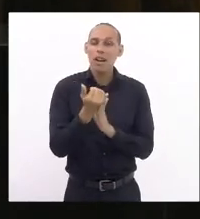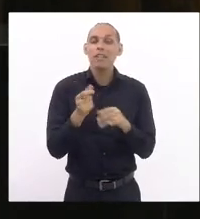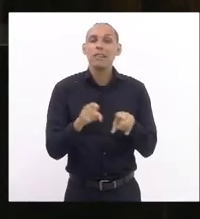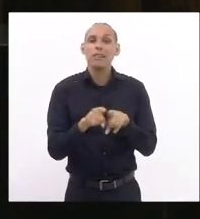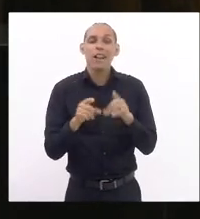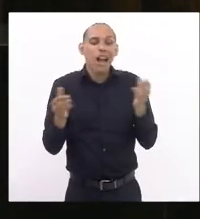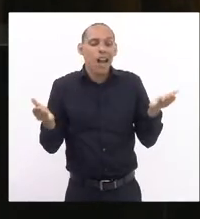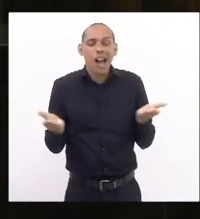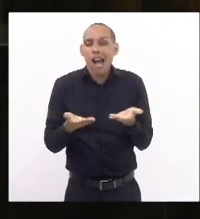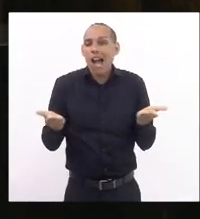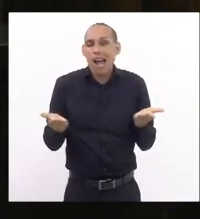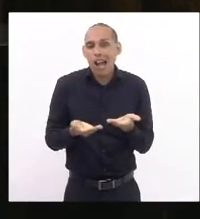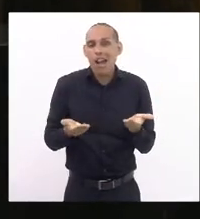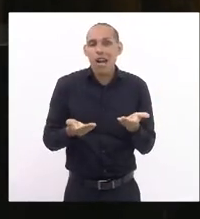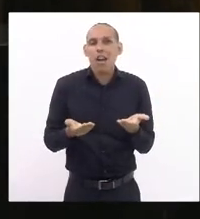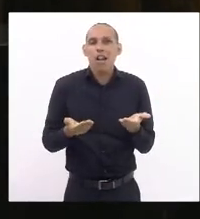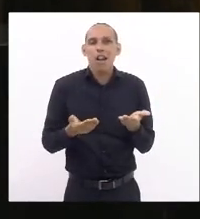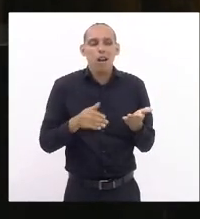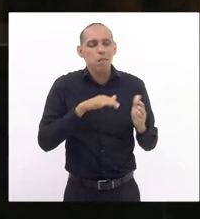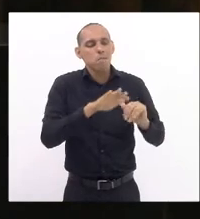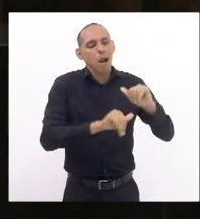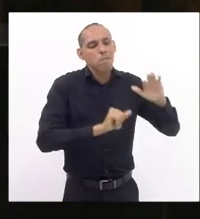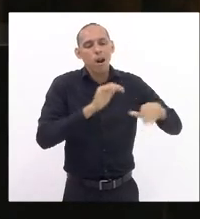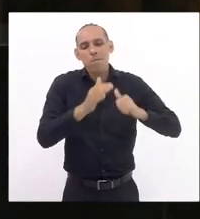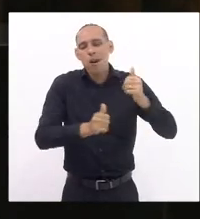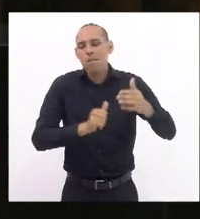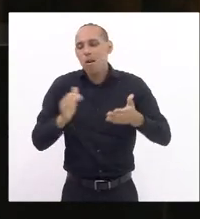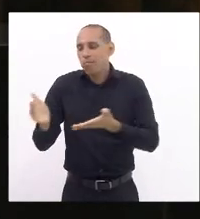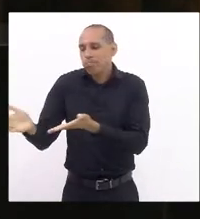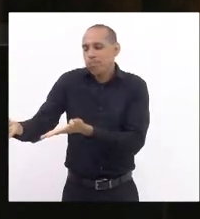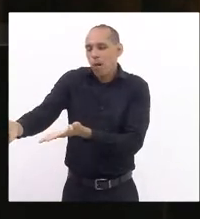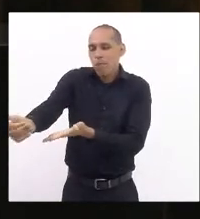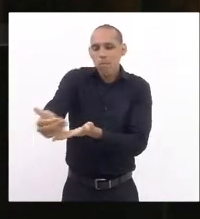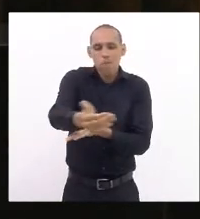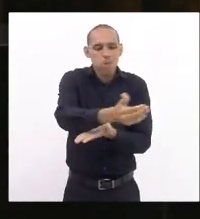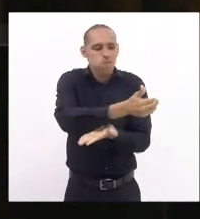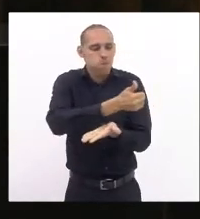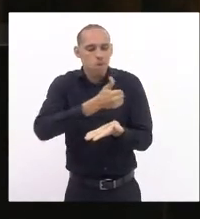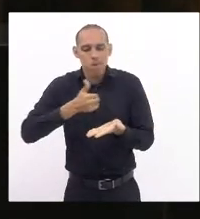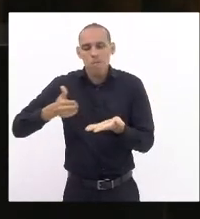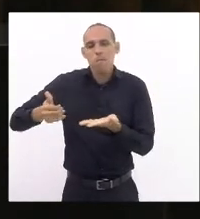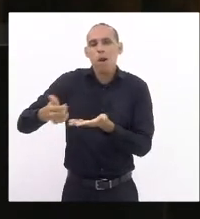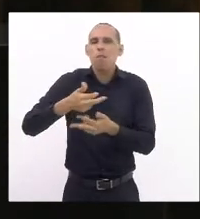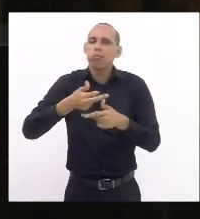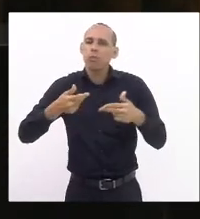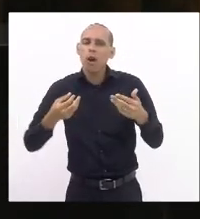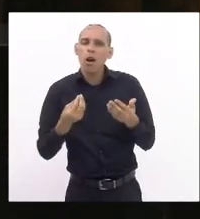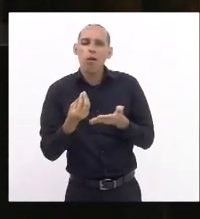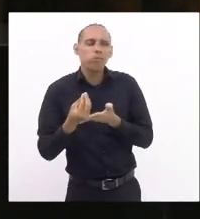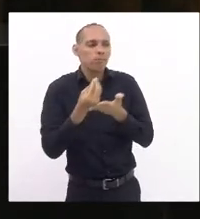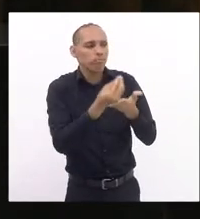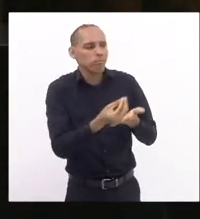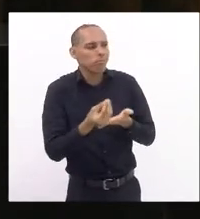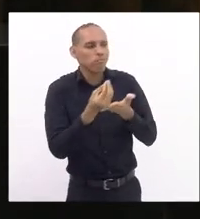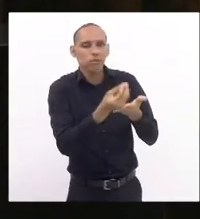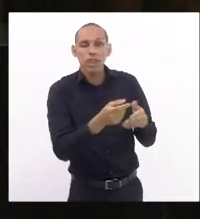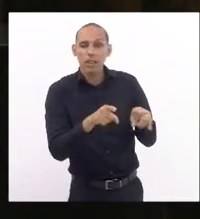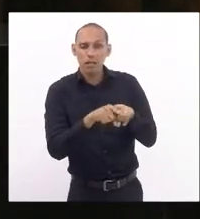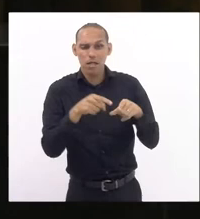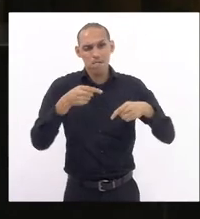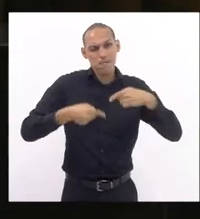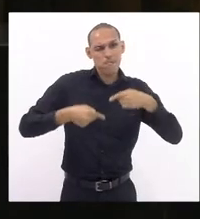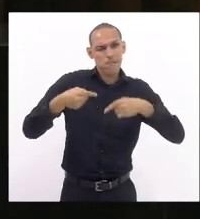nesse momento também recolhendo materiais de doação, também fazendo um debate com relação